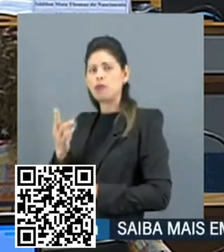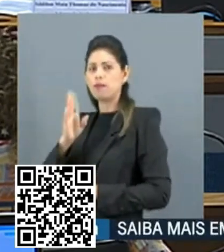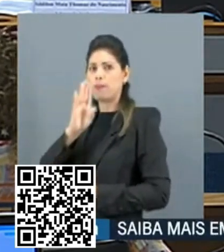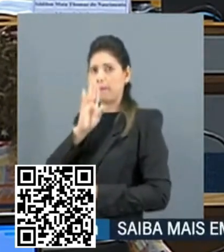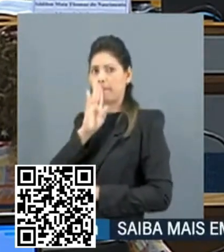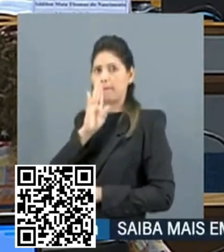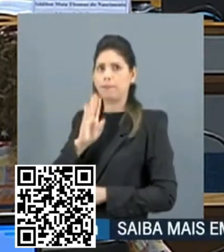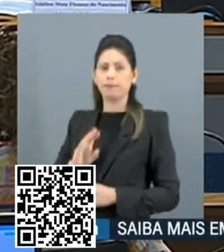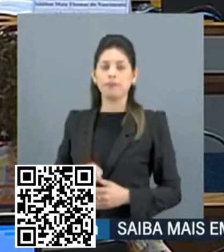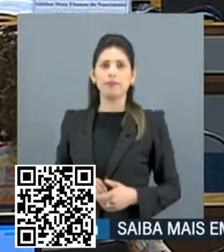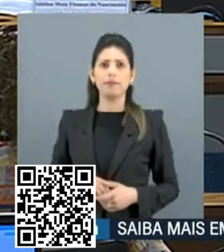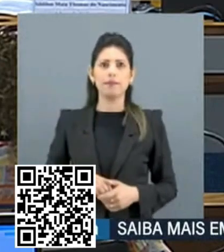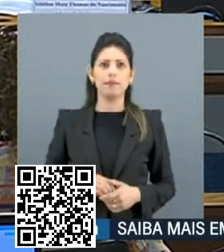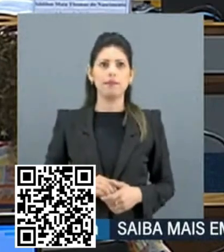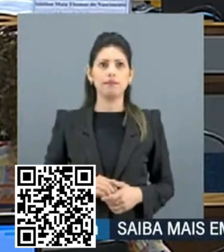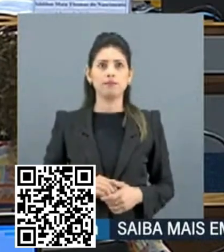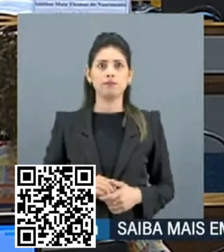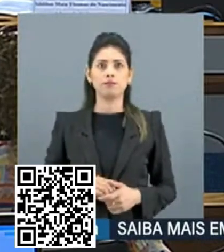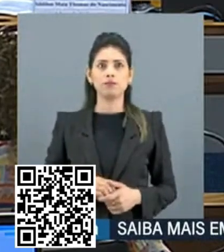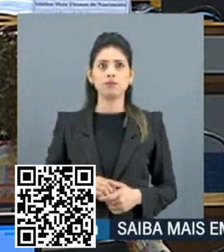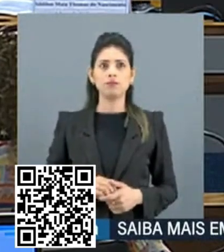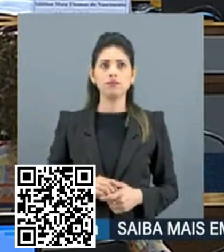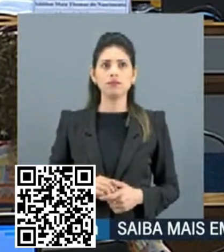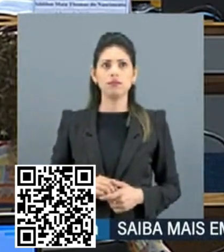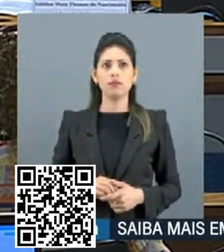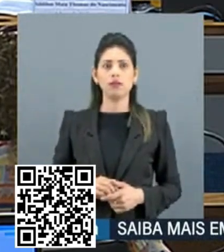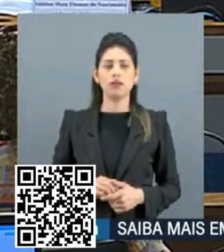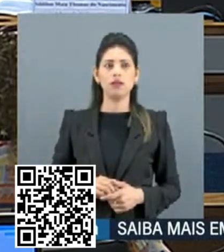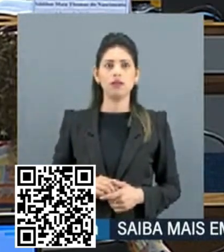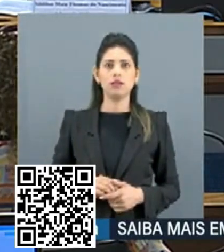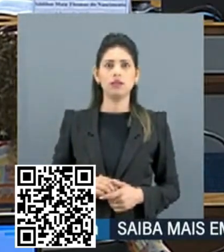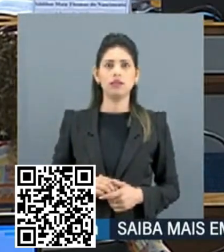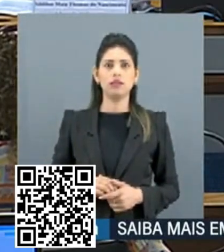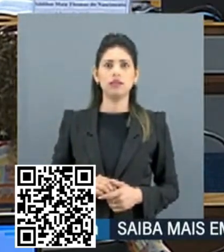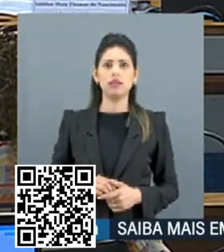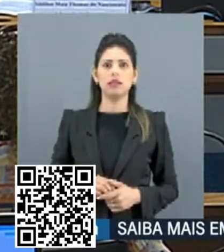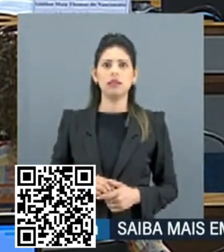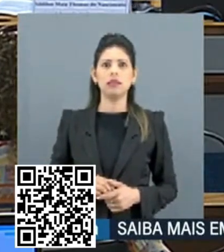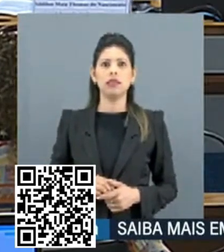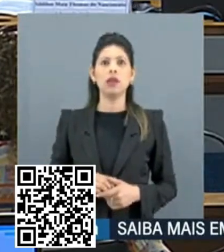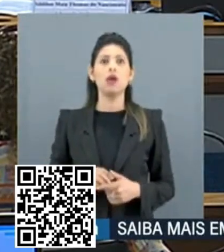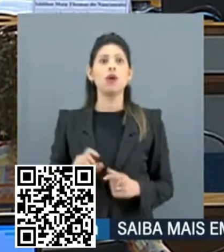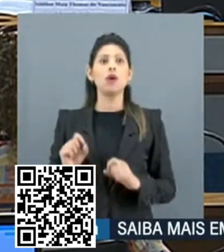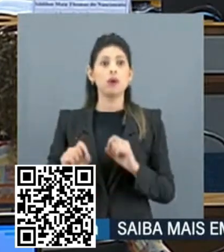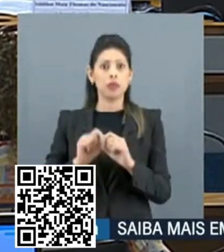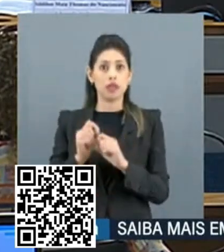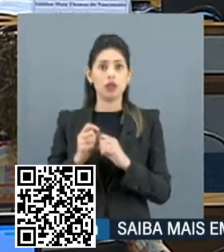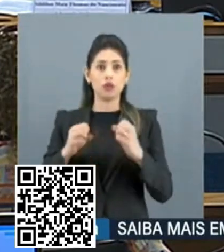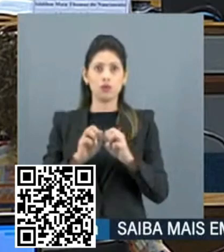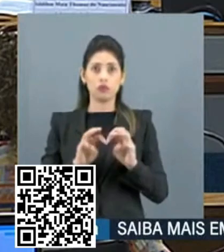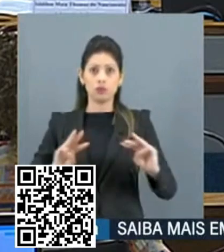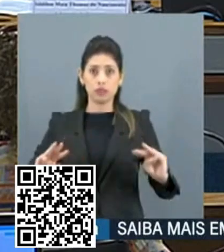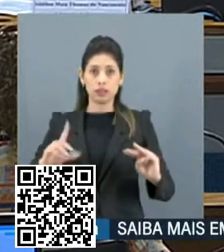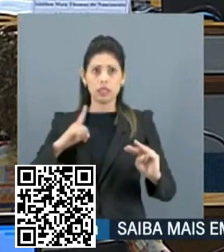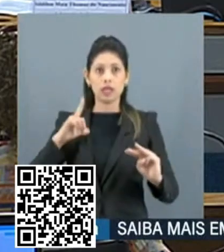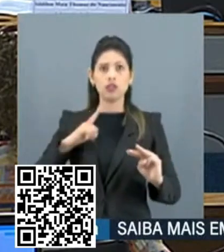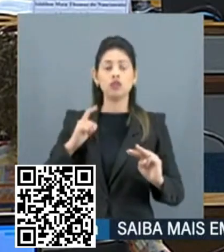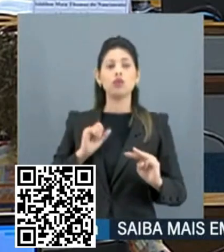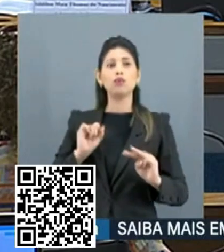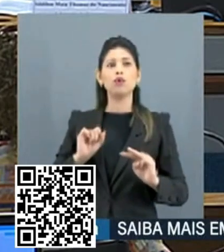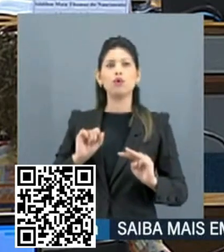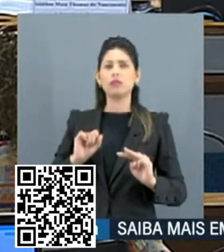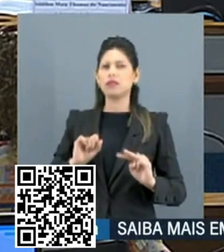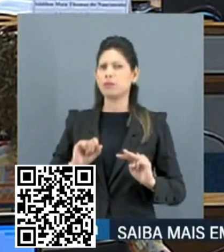silêncio. Nós fizemos um levantamento, senhor Wellington, no site do Tribunal de Justiça do Ceará, e lá nós